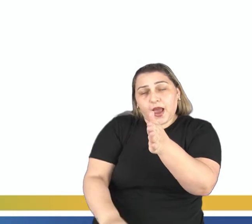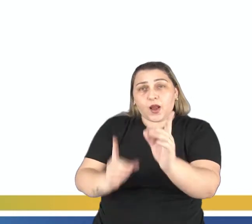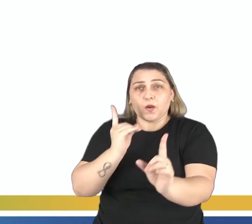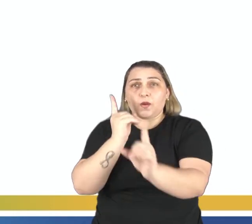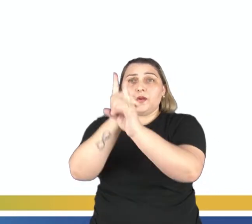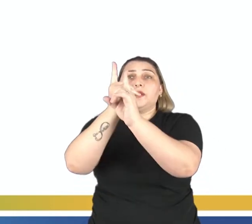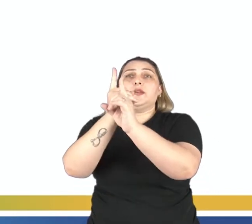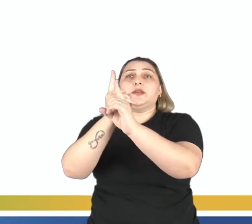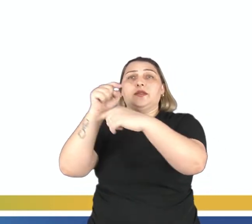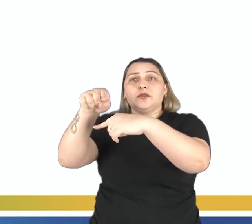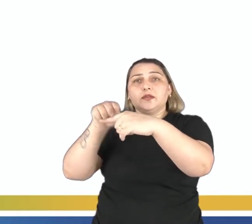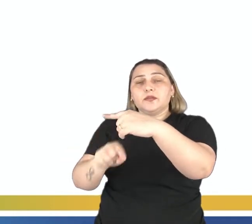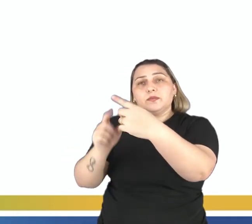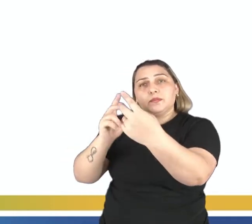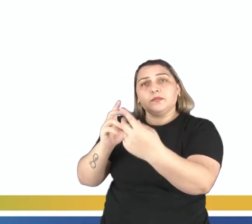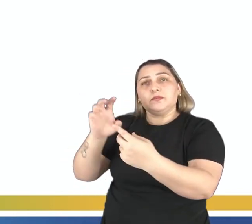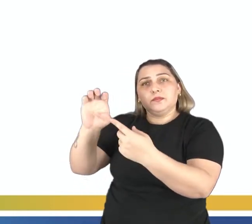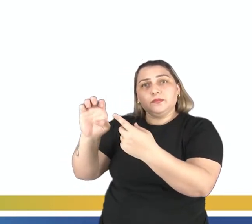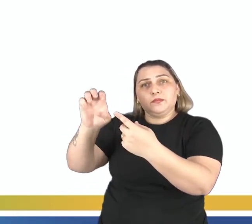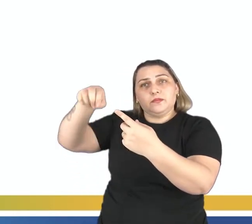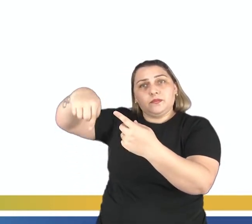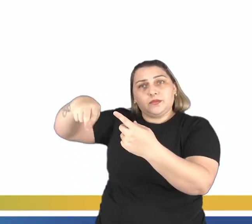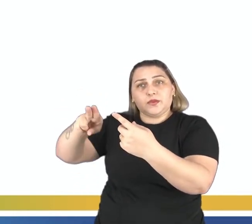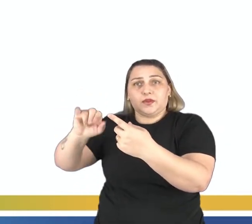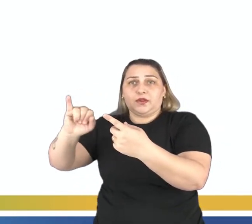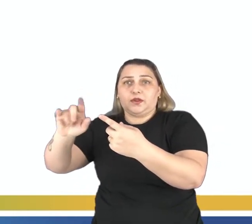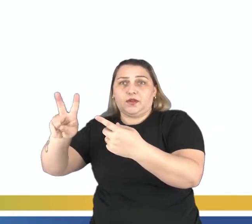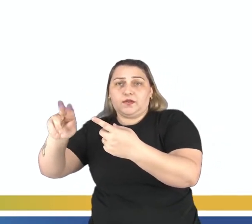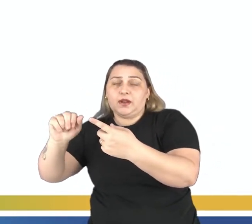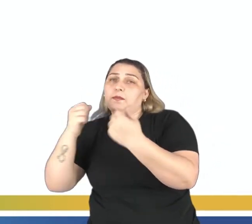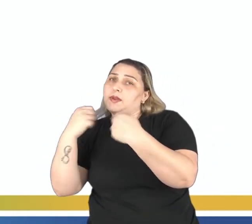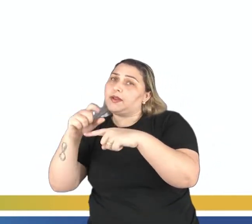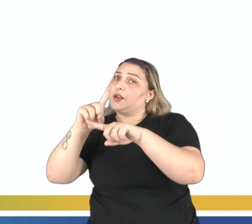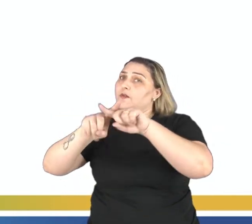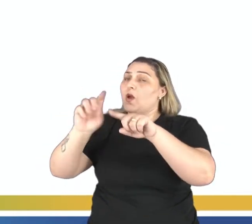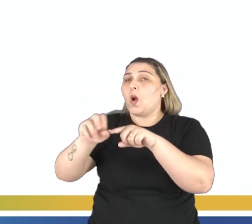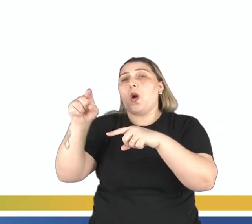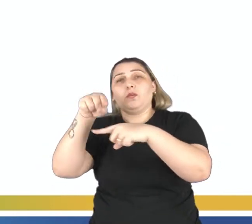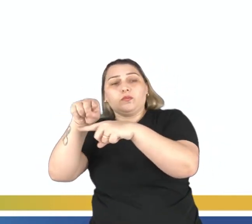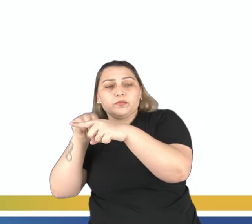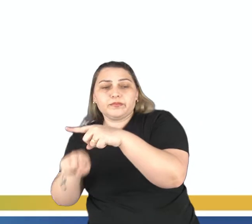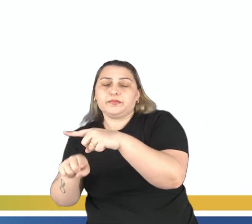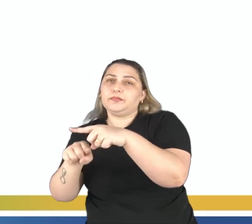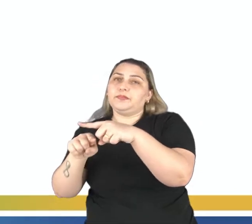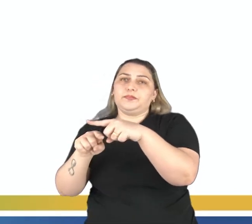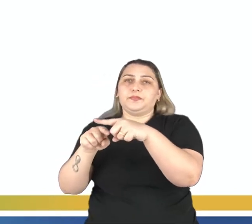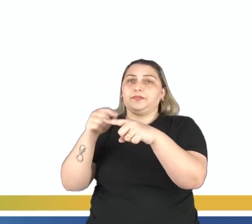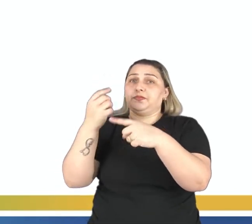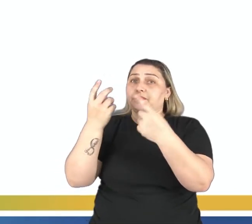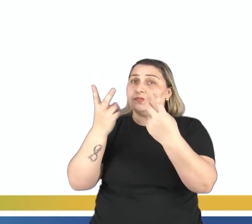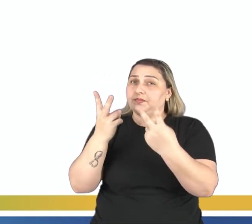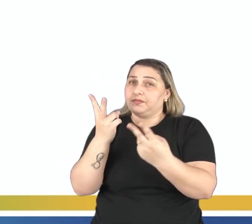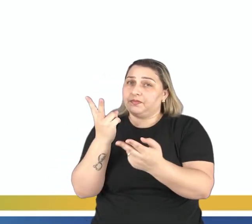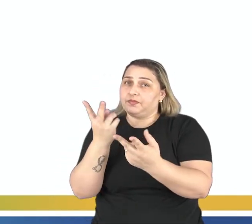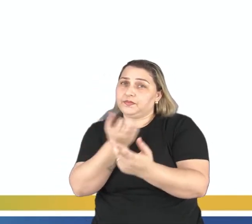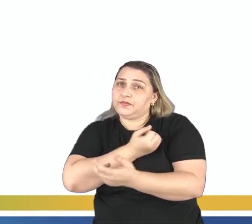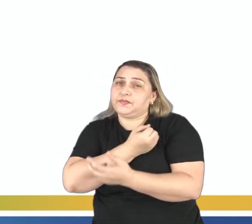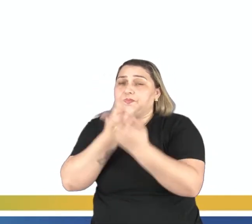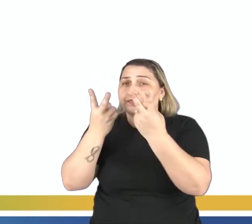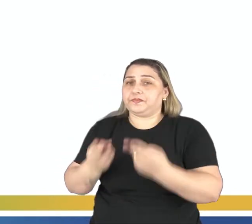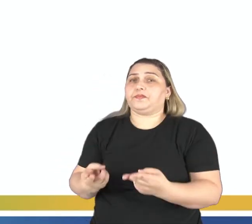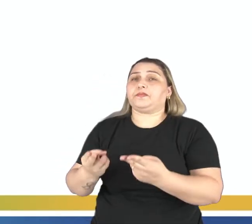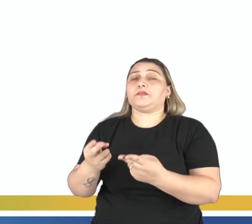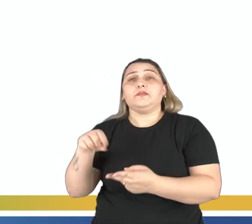achar frações equivalentes, nós temos que dividir ou multiplicar, no caso aí, por um mesmo número, tá bom? Então aqui